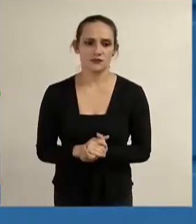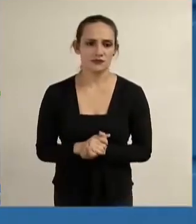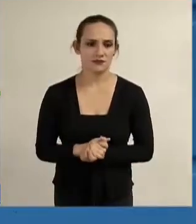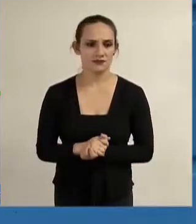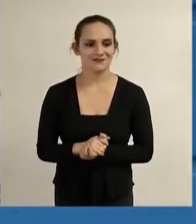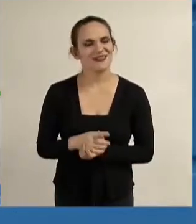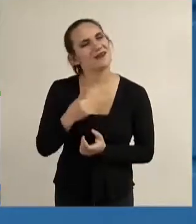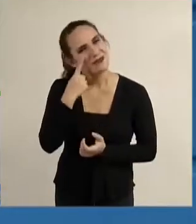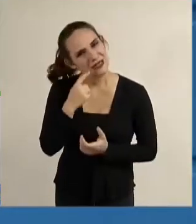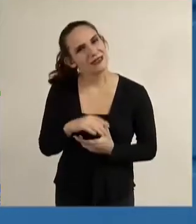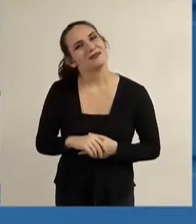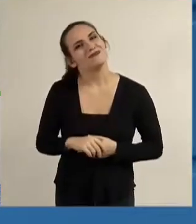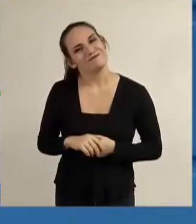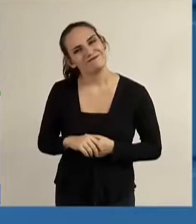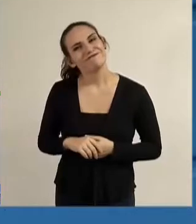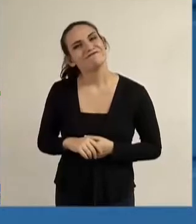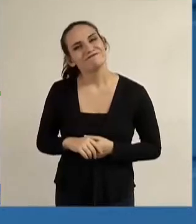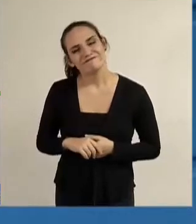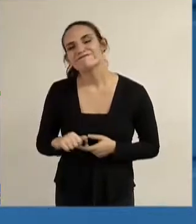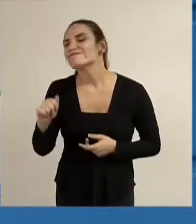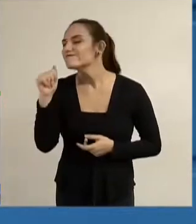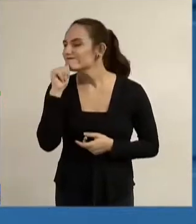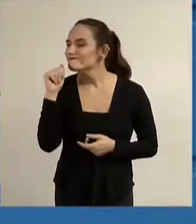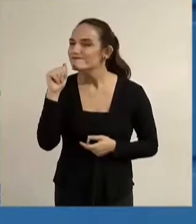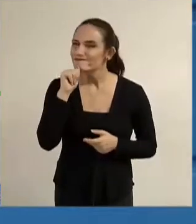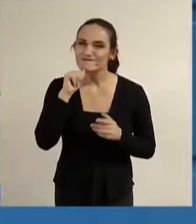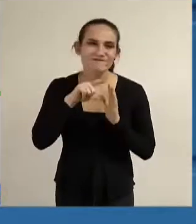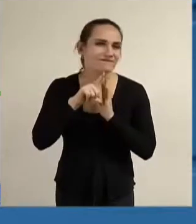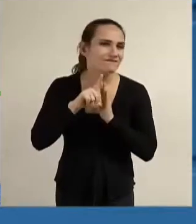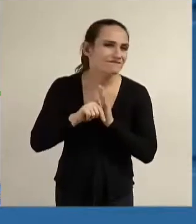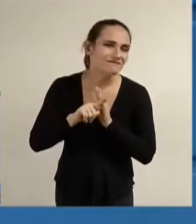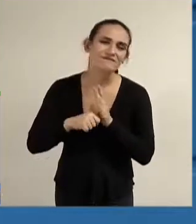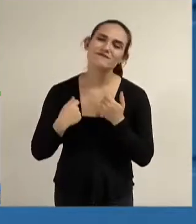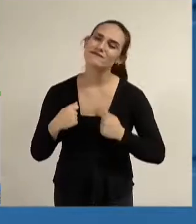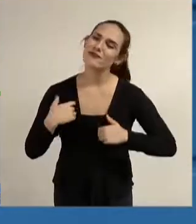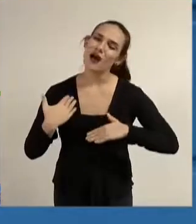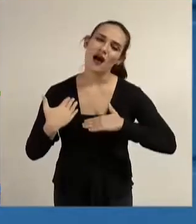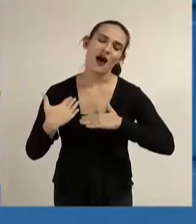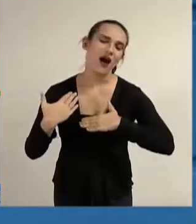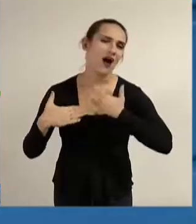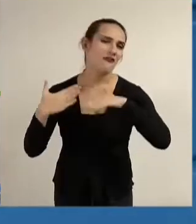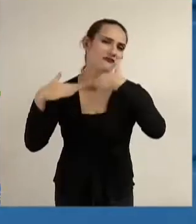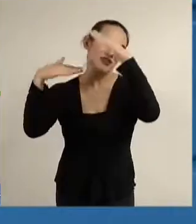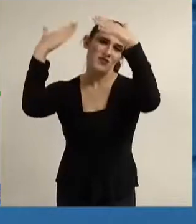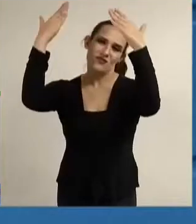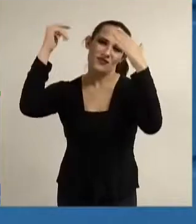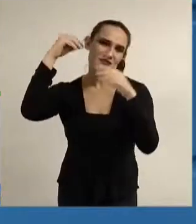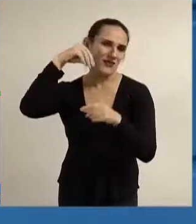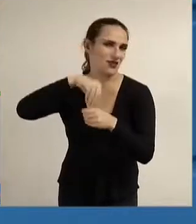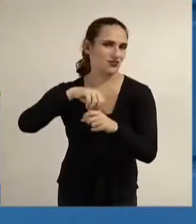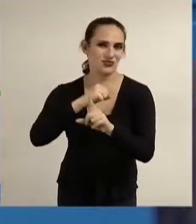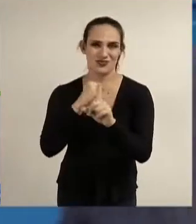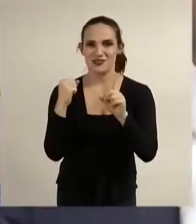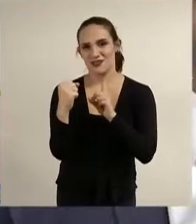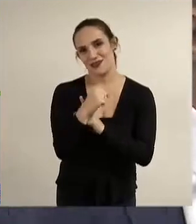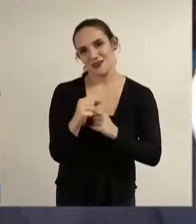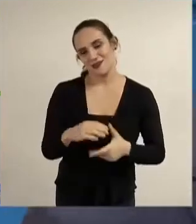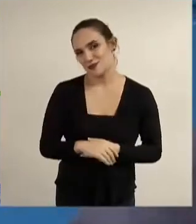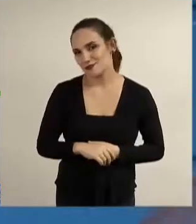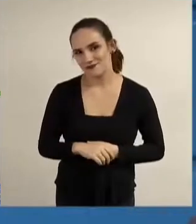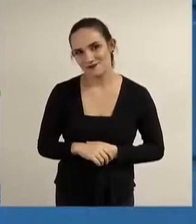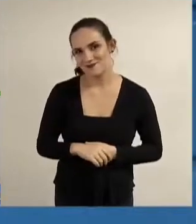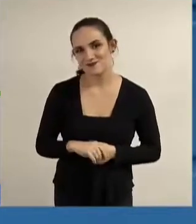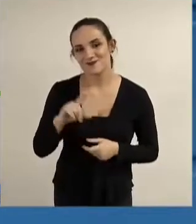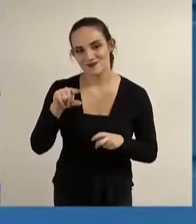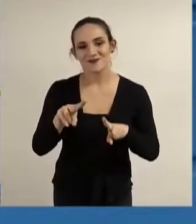Mostra, portanto, o quanto ainda a gente precisa evoluir dentro da nossa sociedade